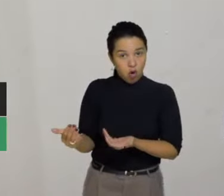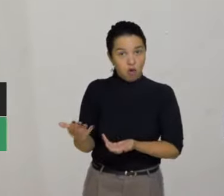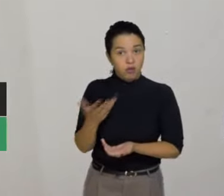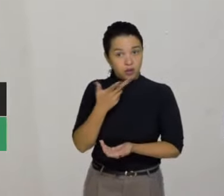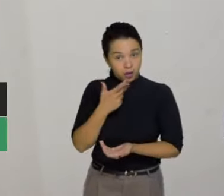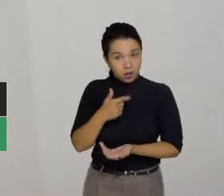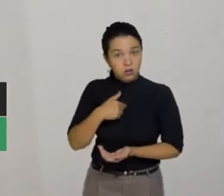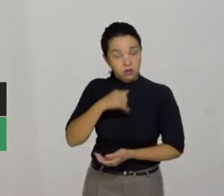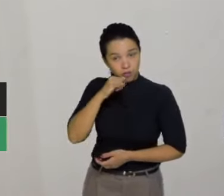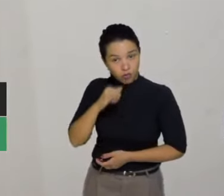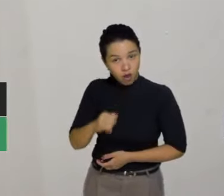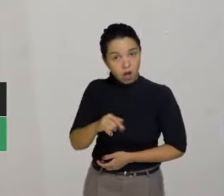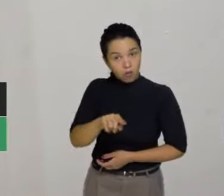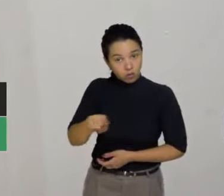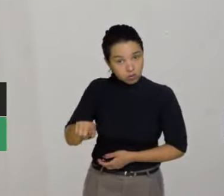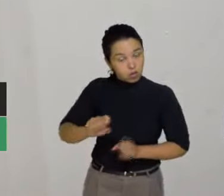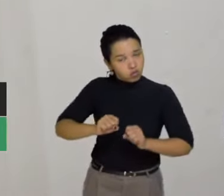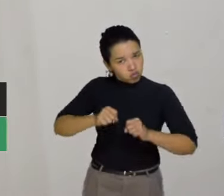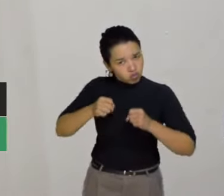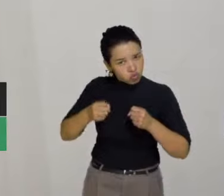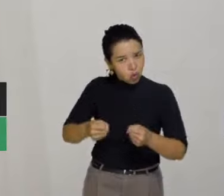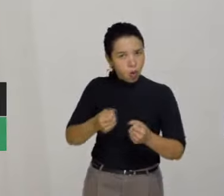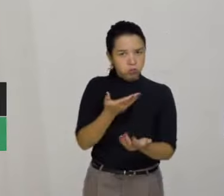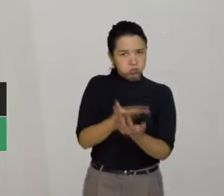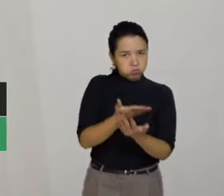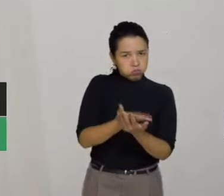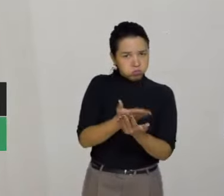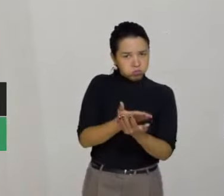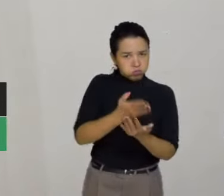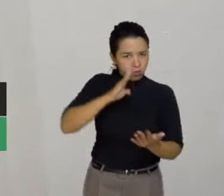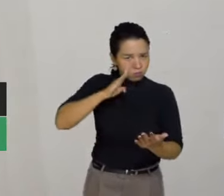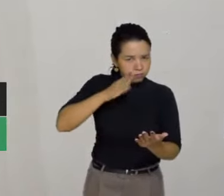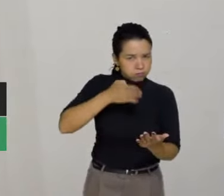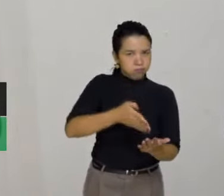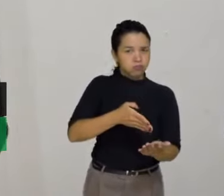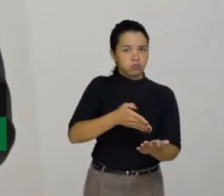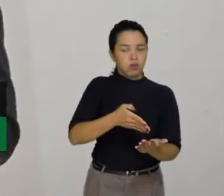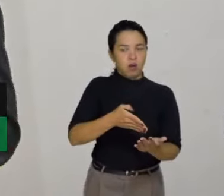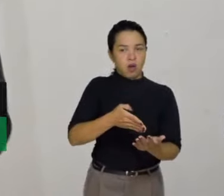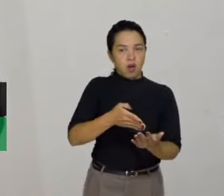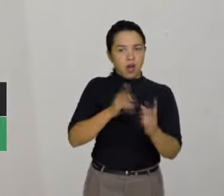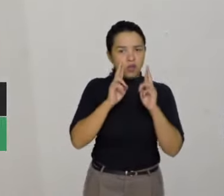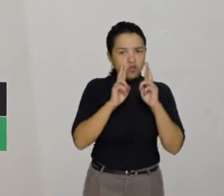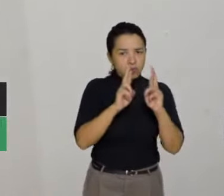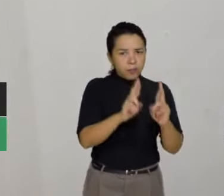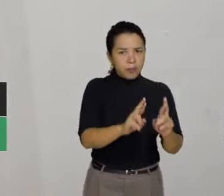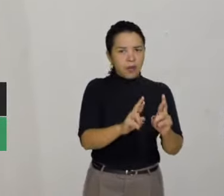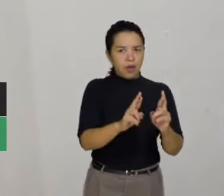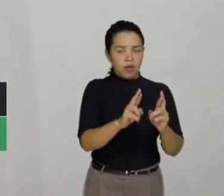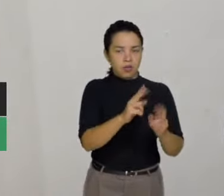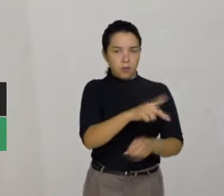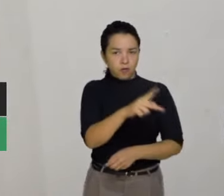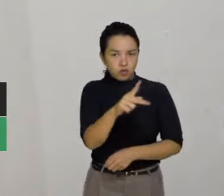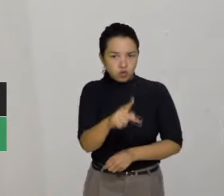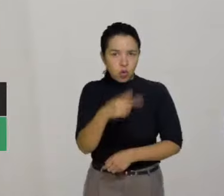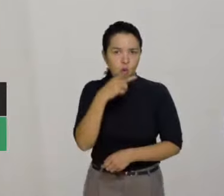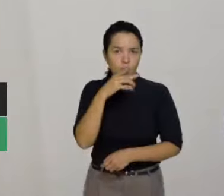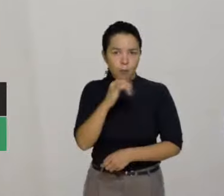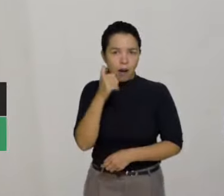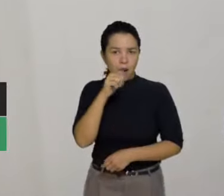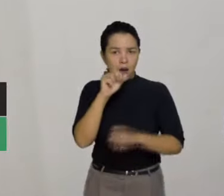estudos, dediquem-se, respeitem os seus professores, respeitem os seus pais, tenham